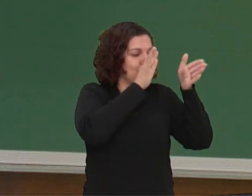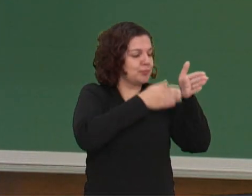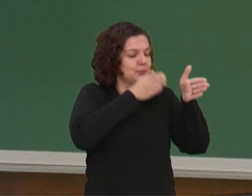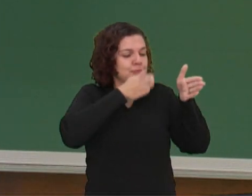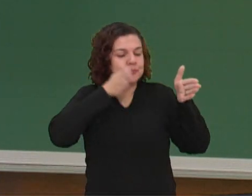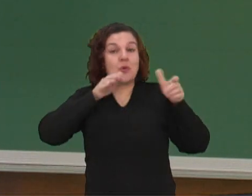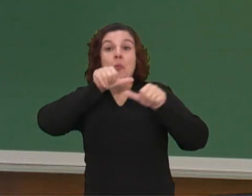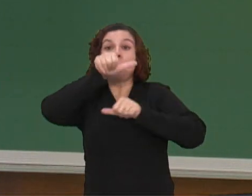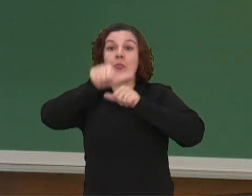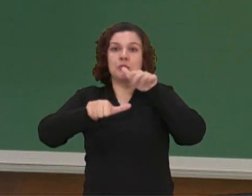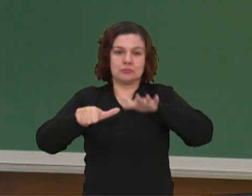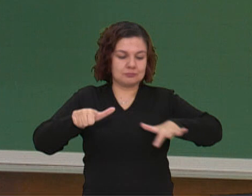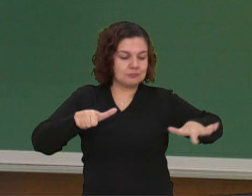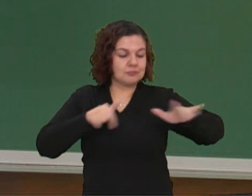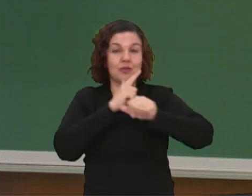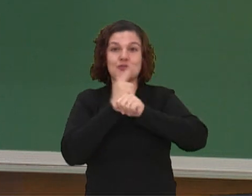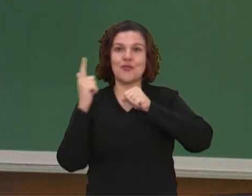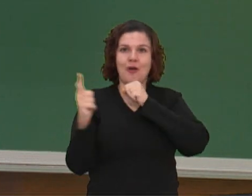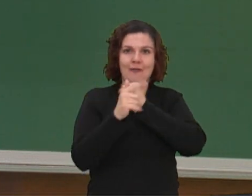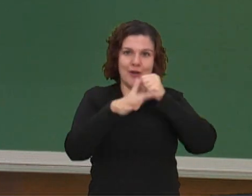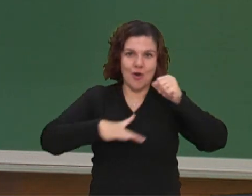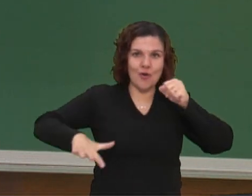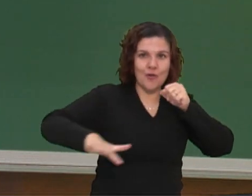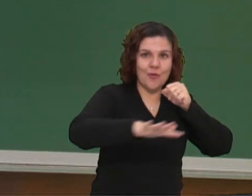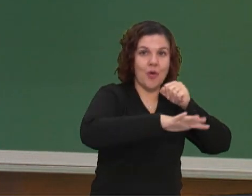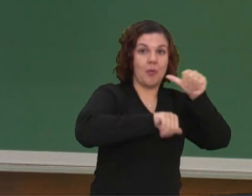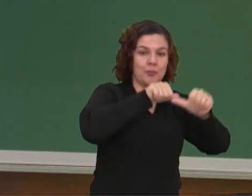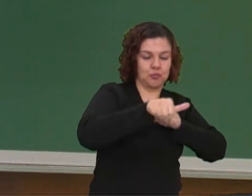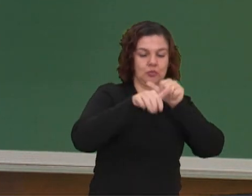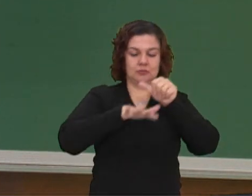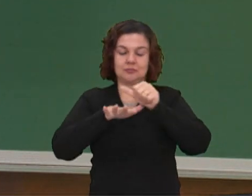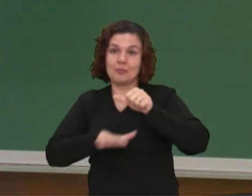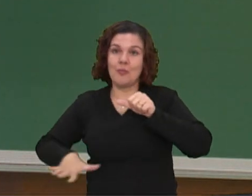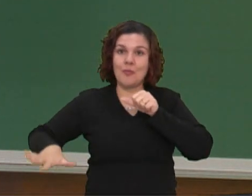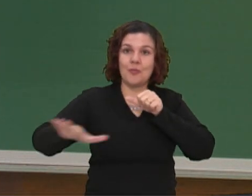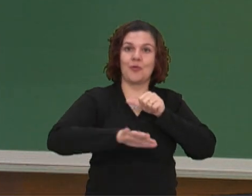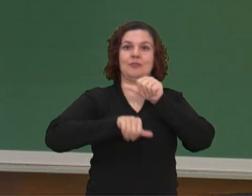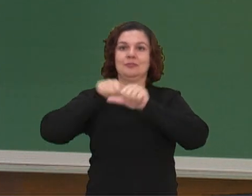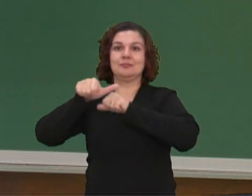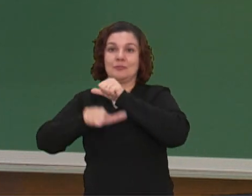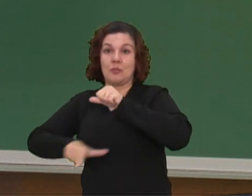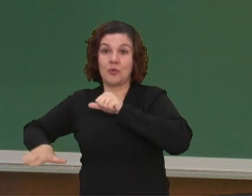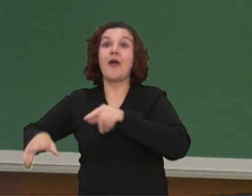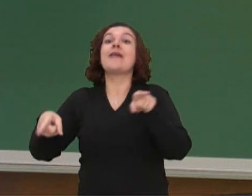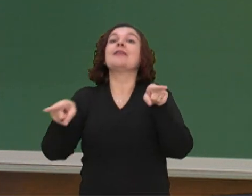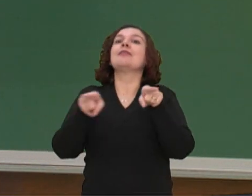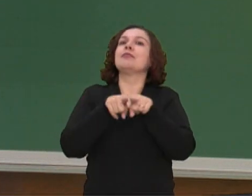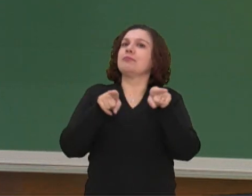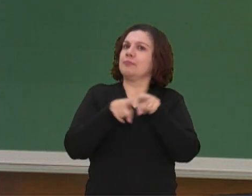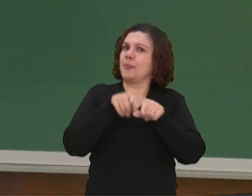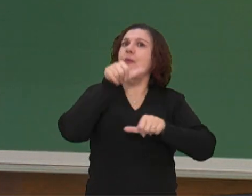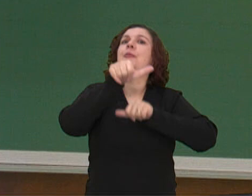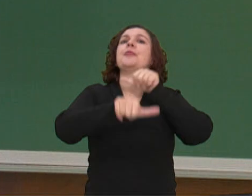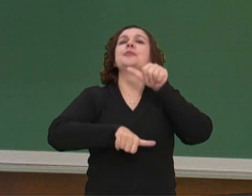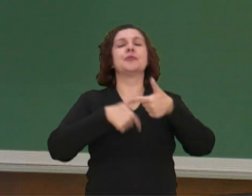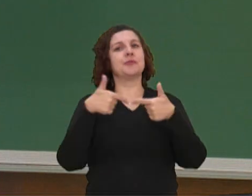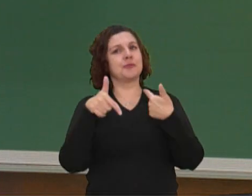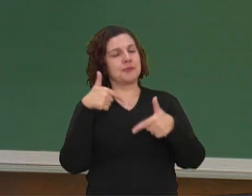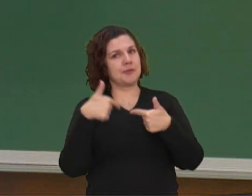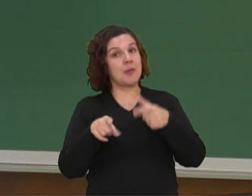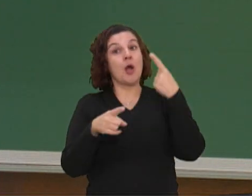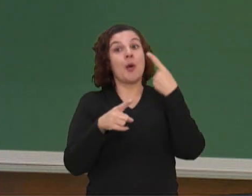falo dessa modificação do espaço geográfico, eu estou falando, inclusive, das atividades de trabalho, porque